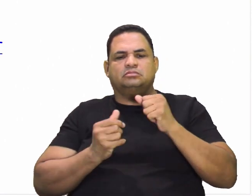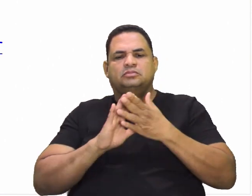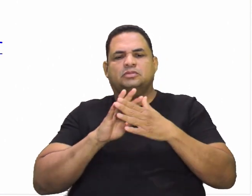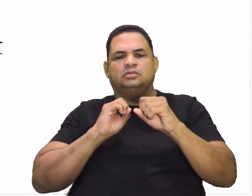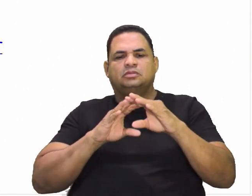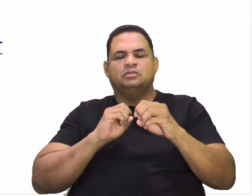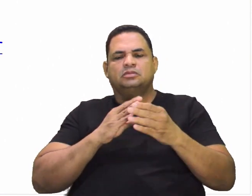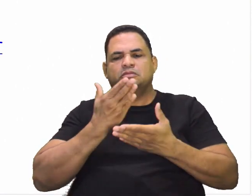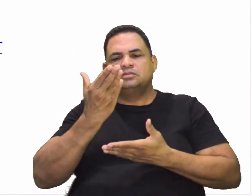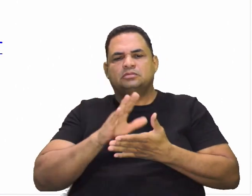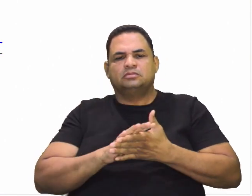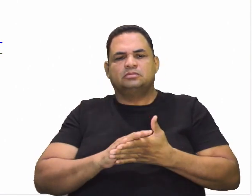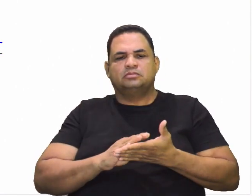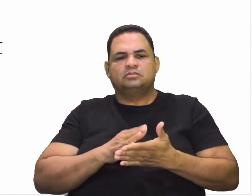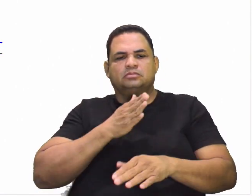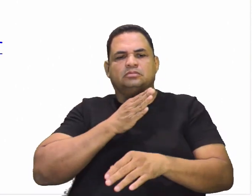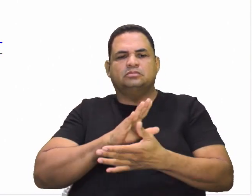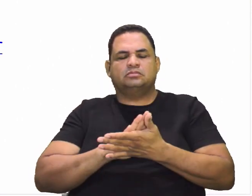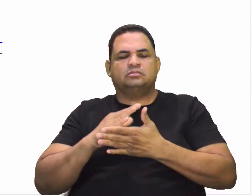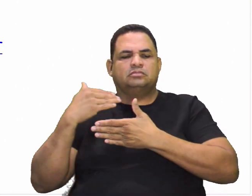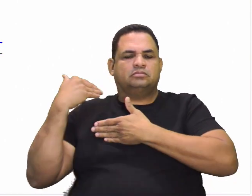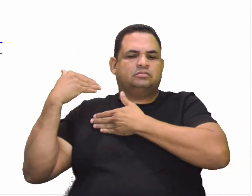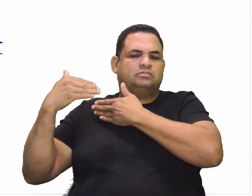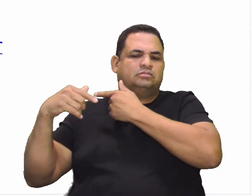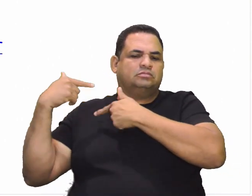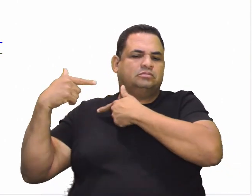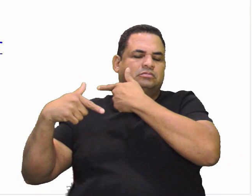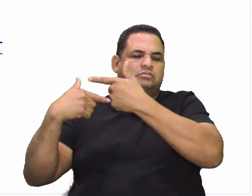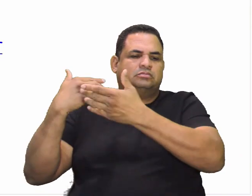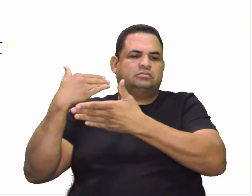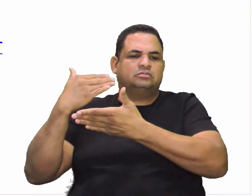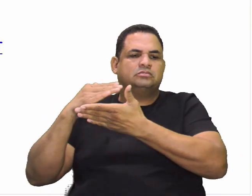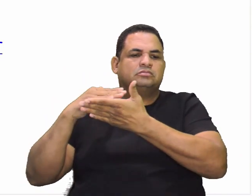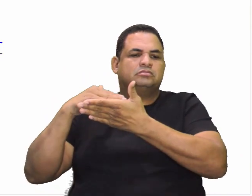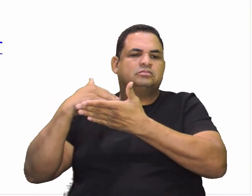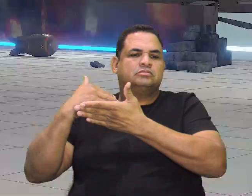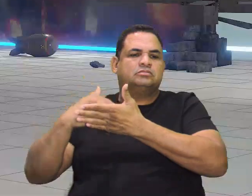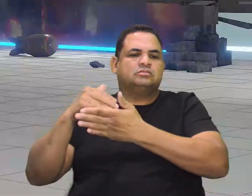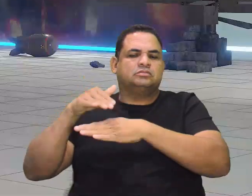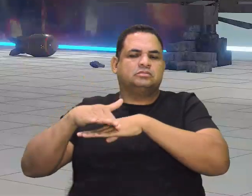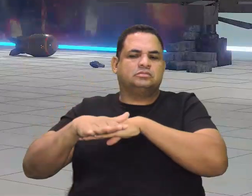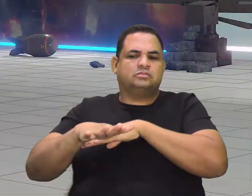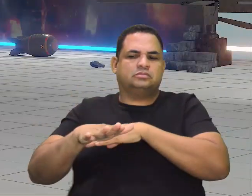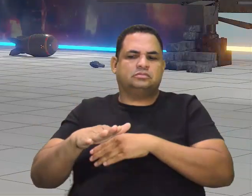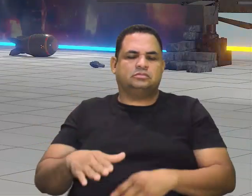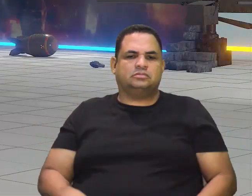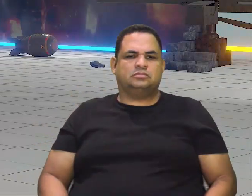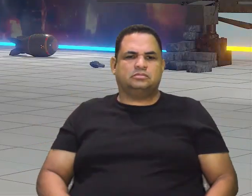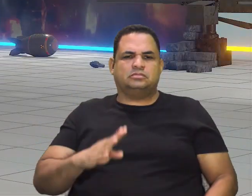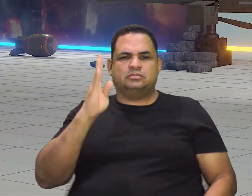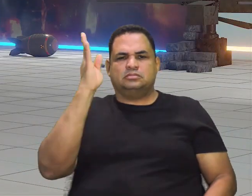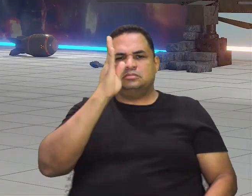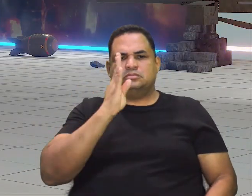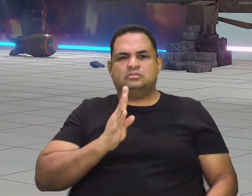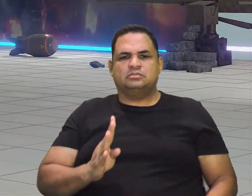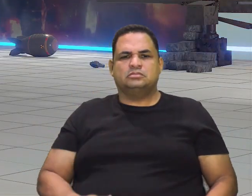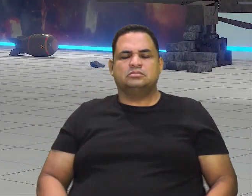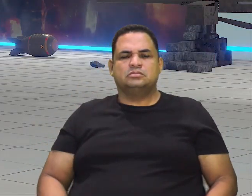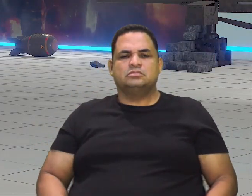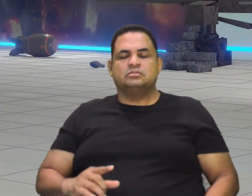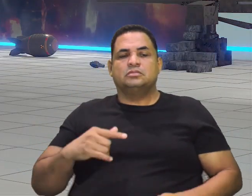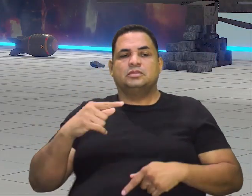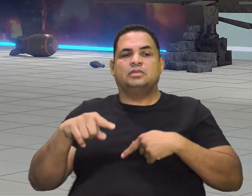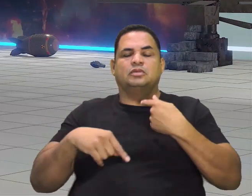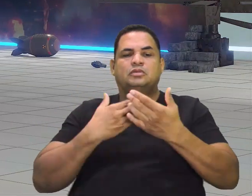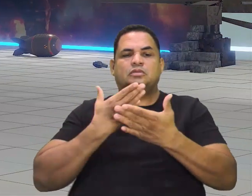Educação, pré-história brasileira. Para a aula número 2, já lê esse texto aí? Vem cá comigo. Por quê? Na